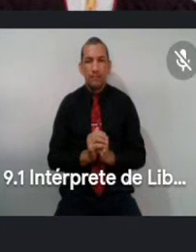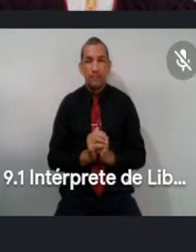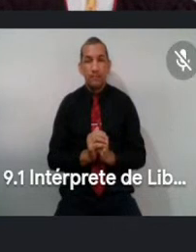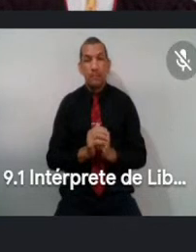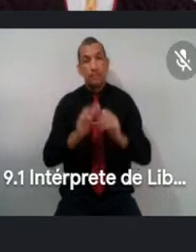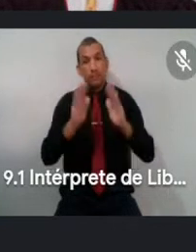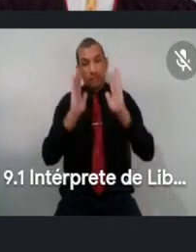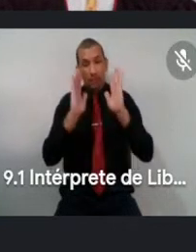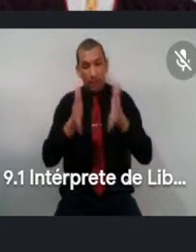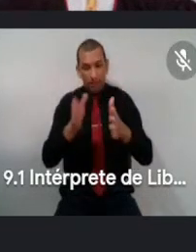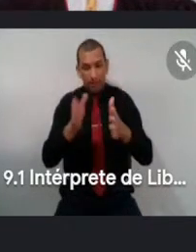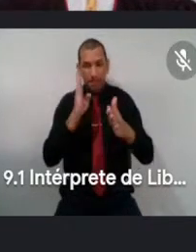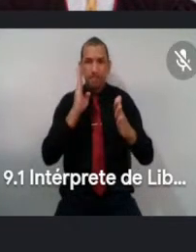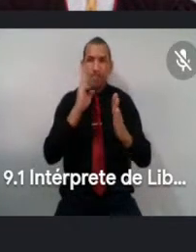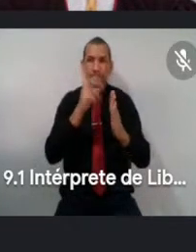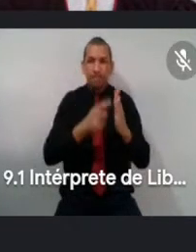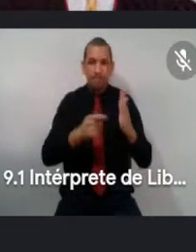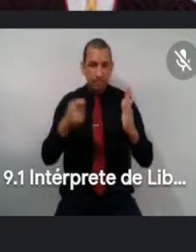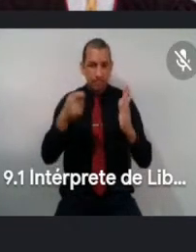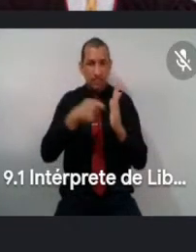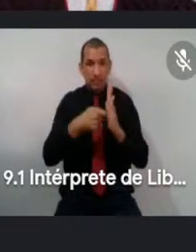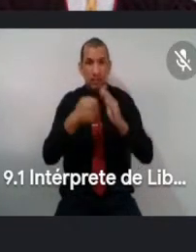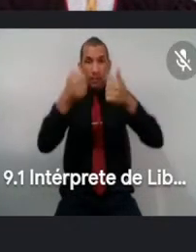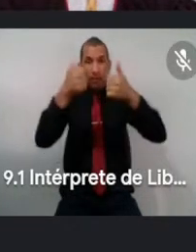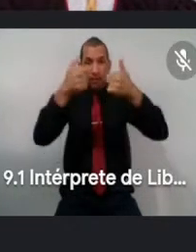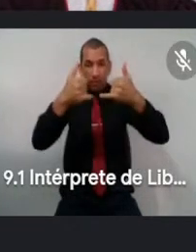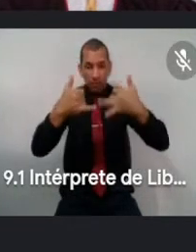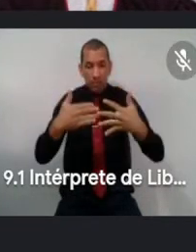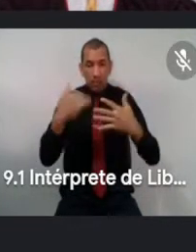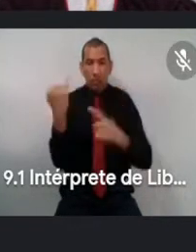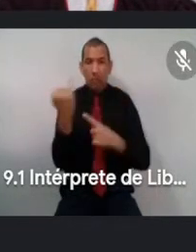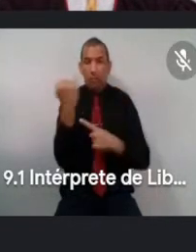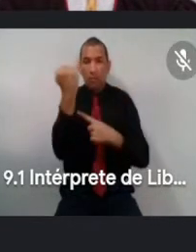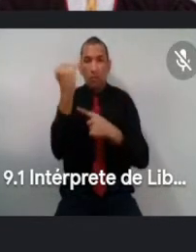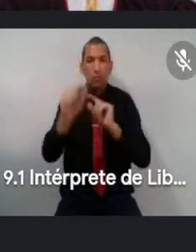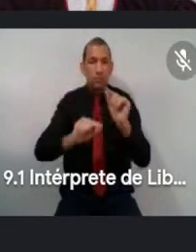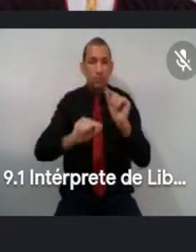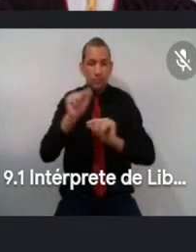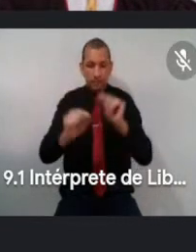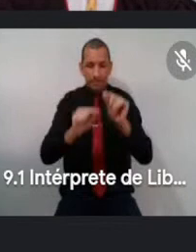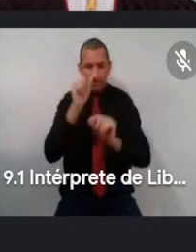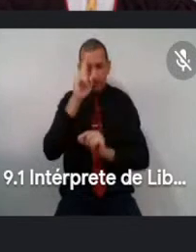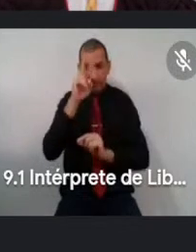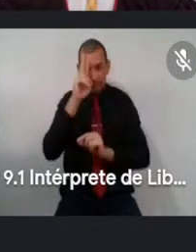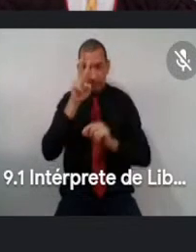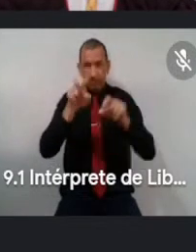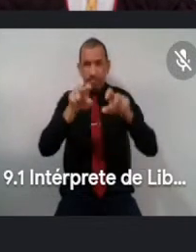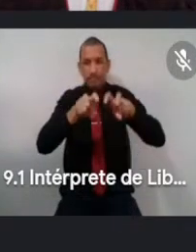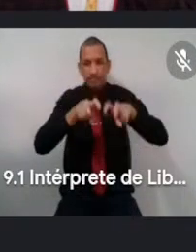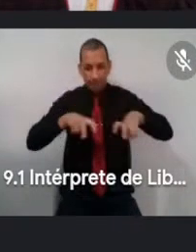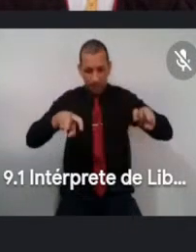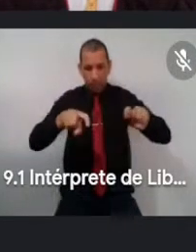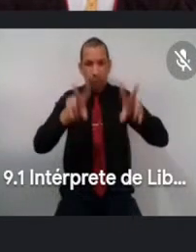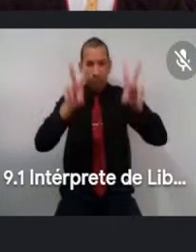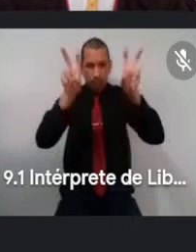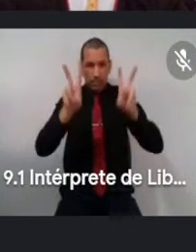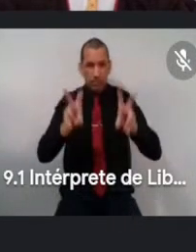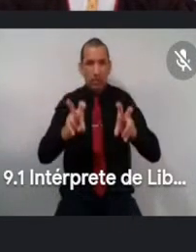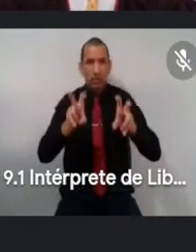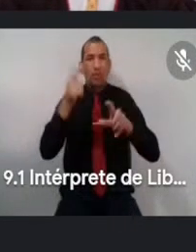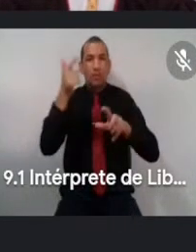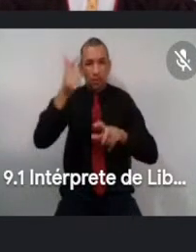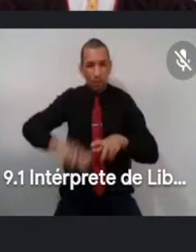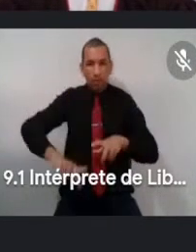e já tentando ao mérito da questão ele é importante lembrar que essa ponte já se debruçou sobre esse fato